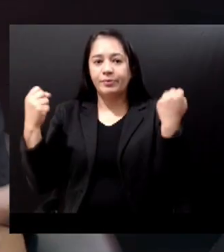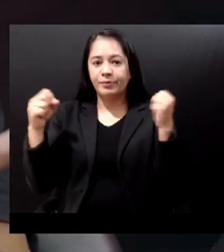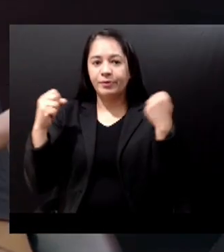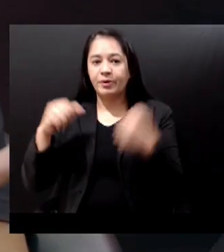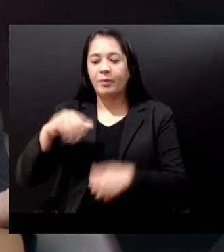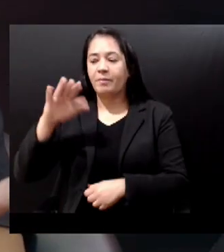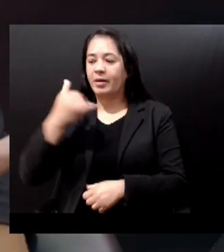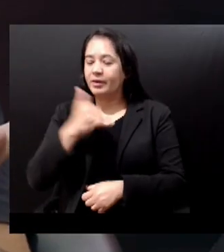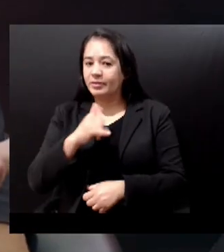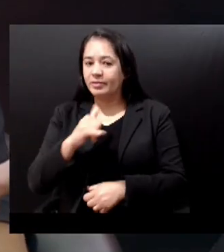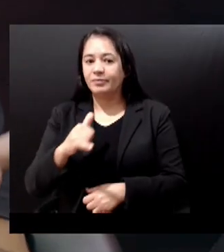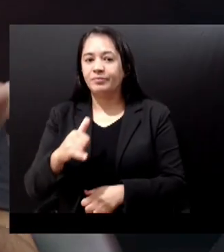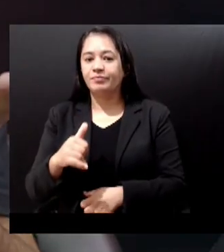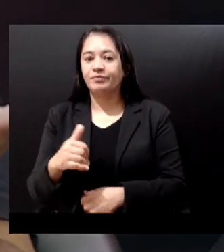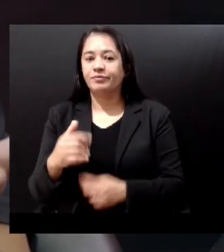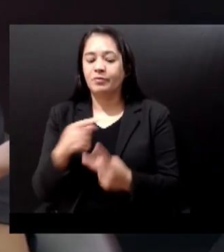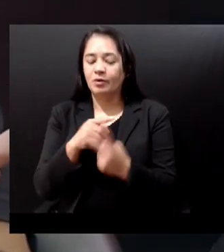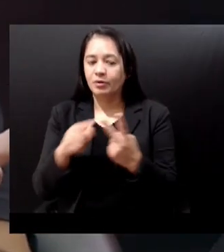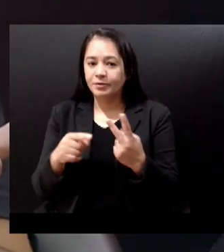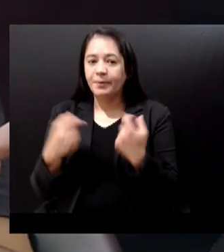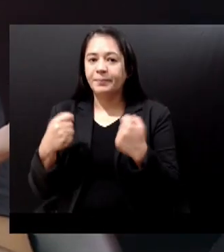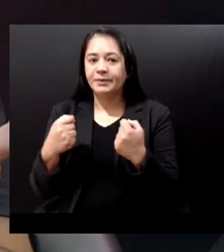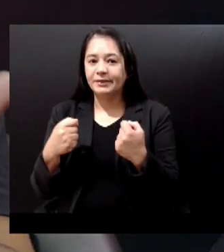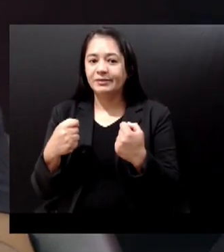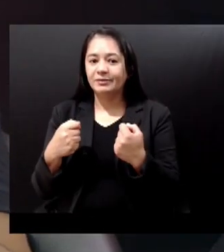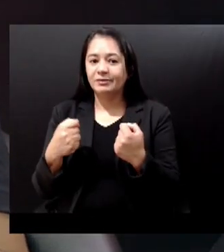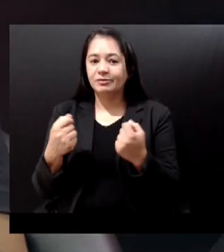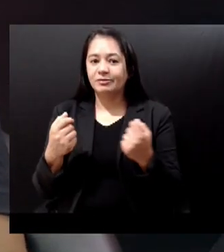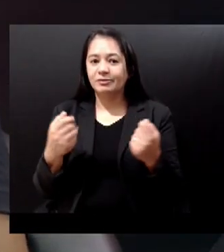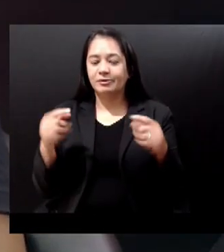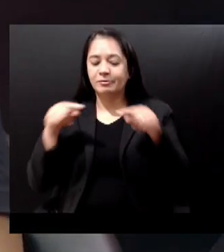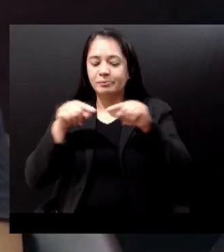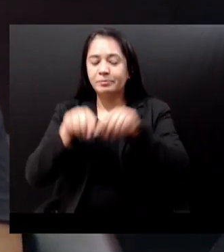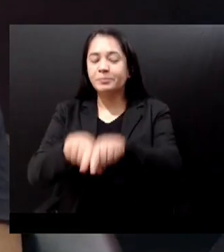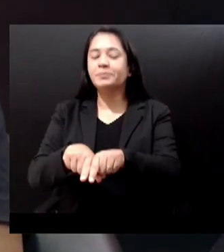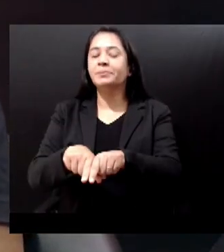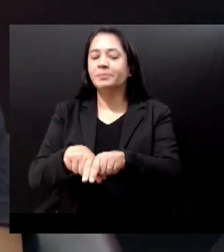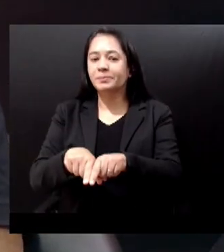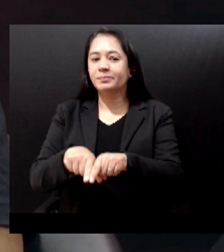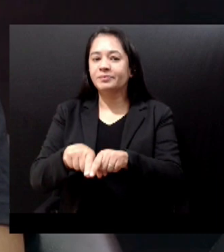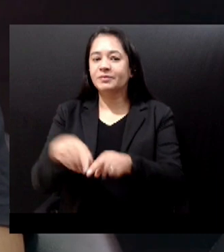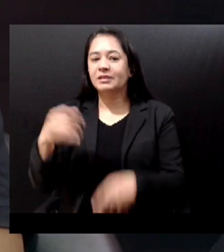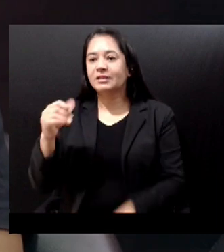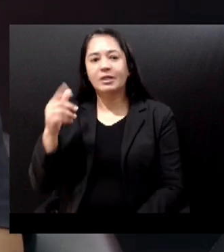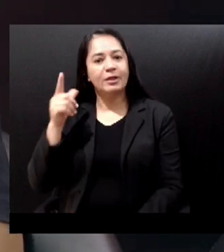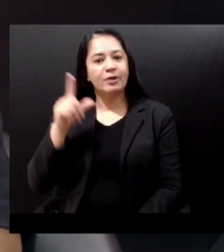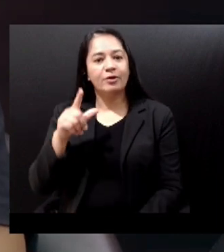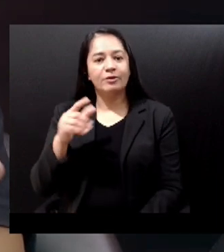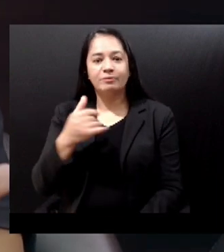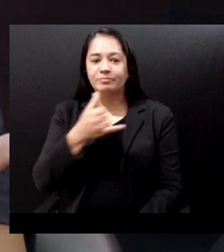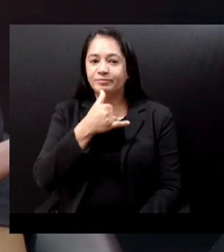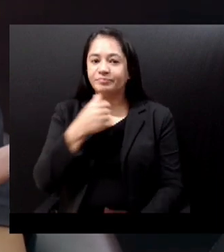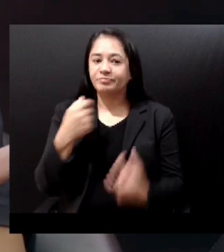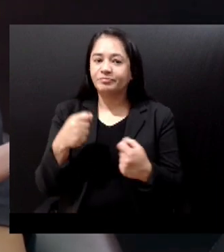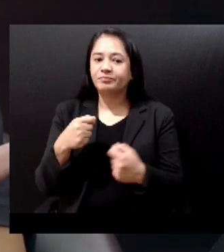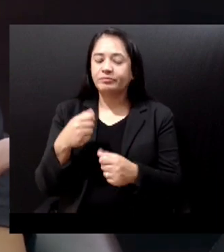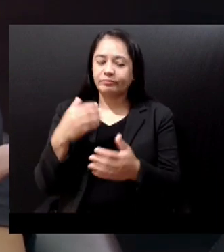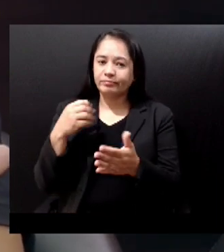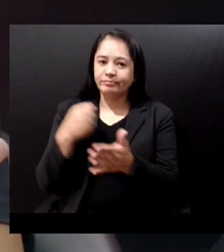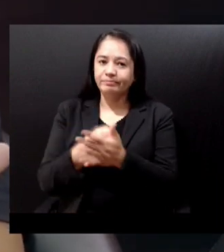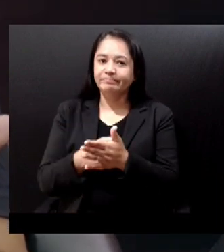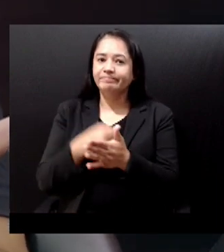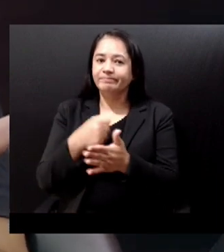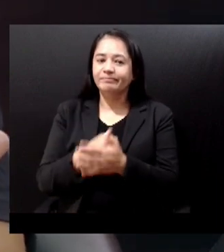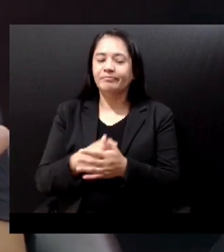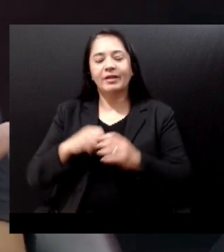um desses 2 precisa puxar o outro. Se ela não está Entendi. conseguindo dormir bem, infelizmente ela vai ter que insistir um pouquinho para que esse sono comece